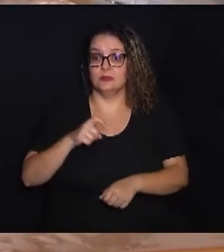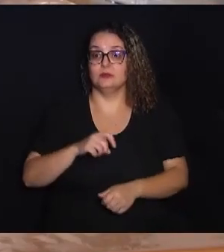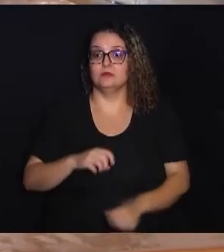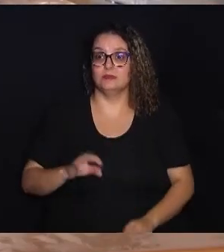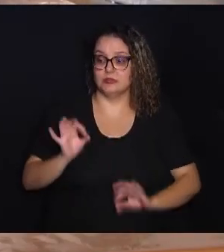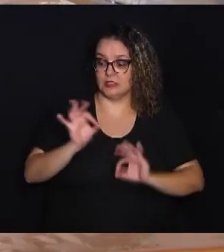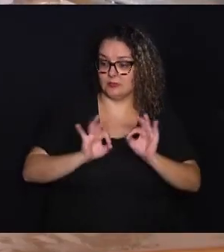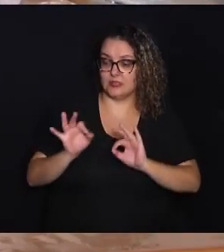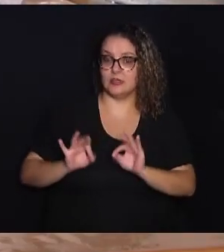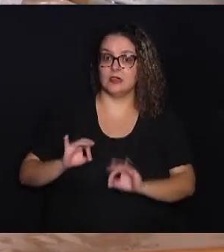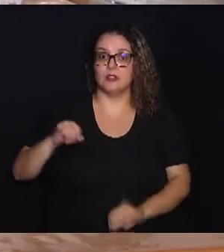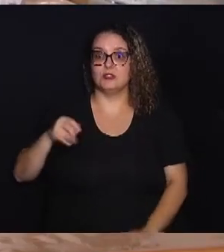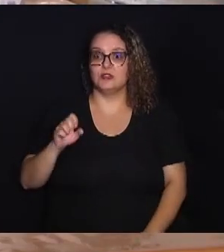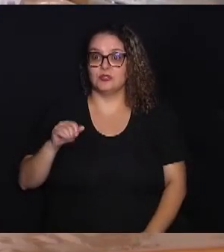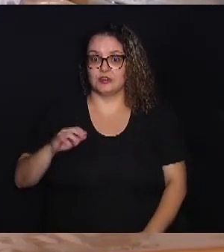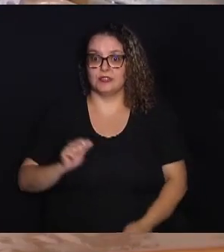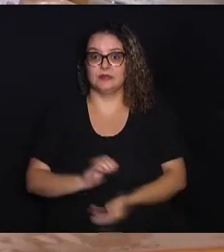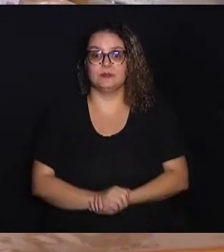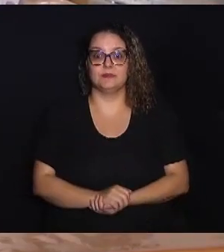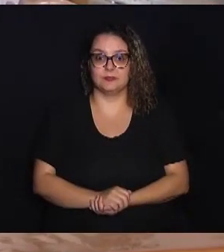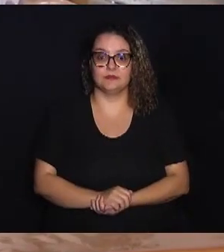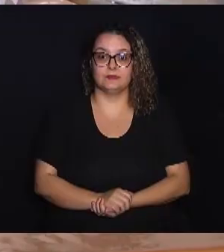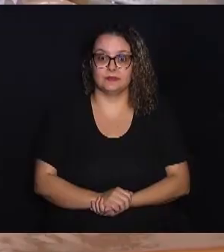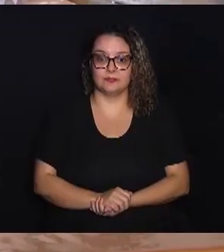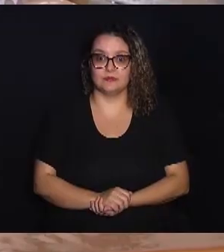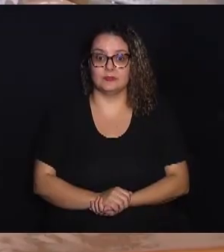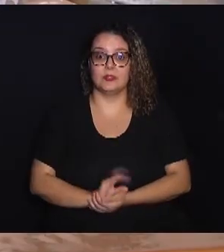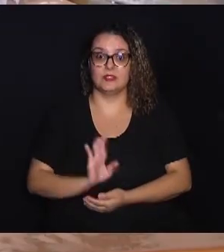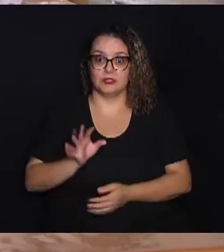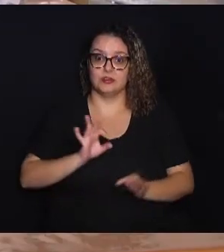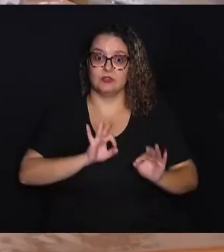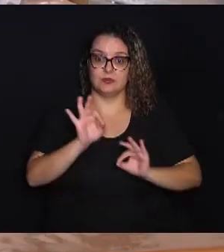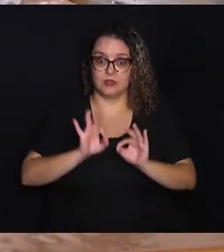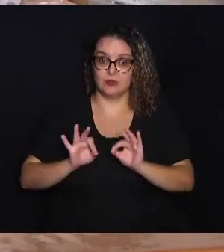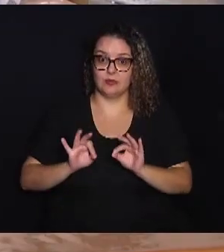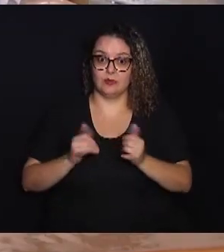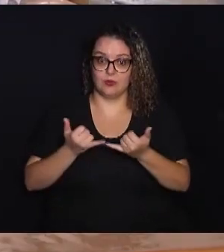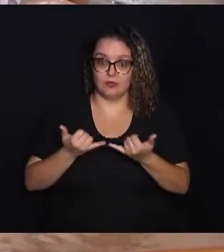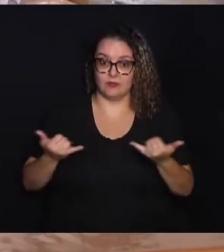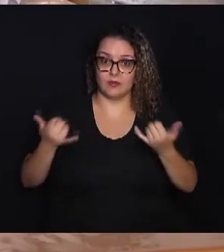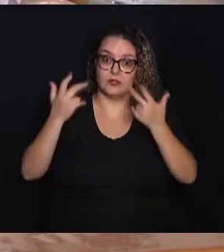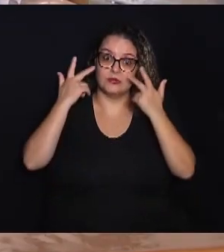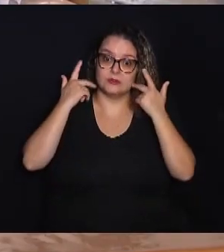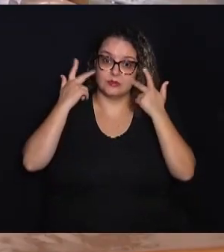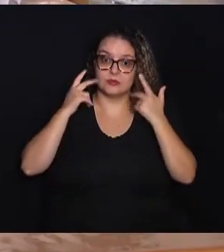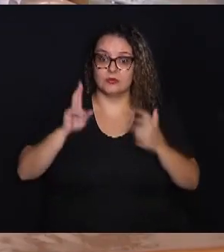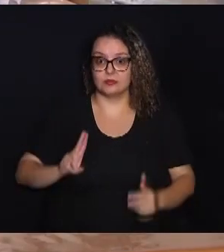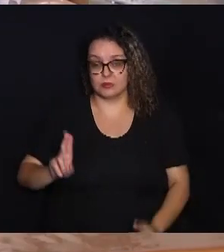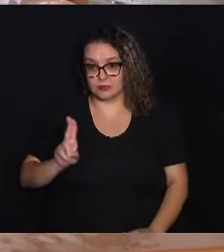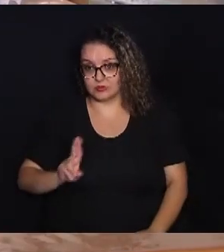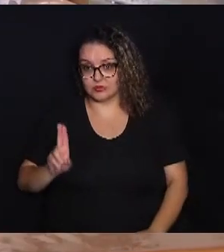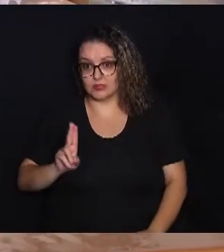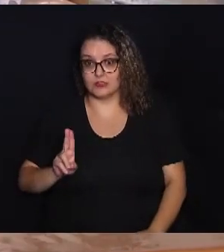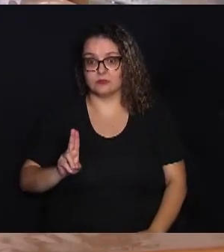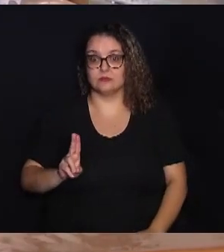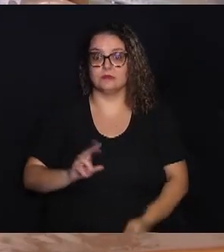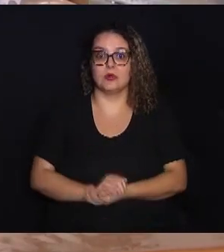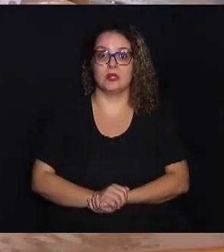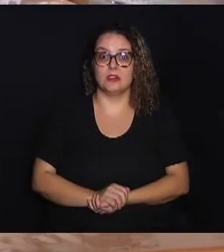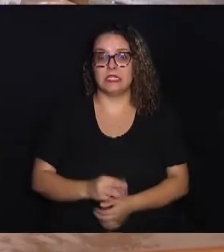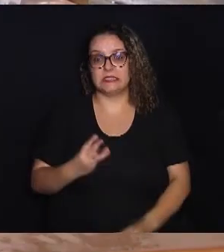ela já estiver fria, pega um detergente neutro, lava ela um pouquinho só para tirar esse óleozinho e ela